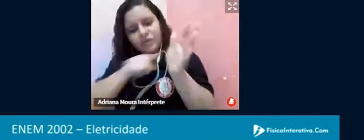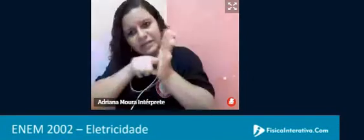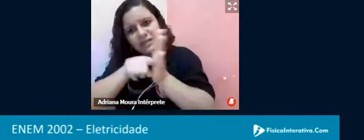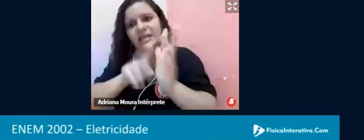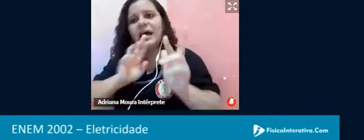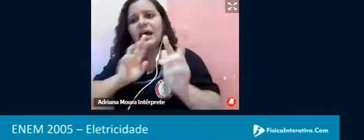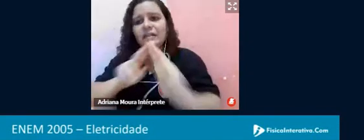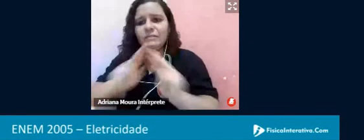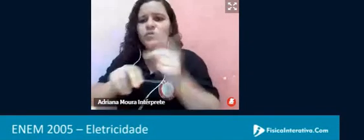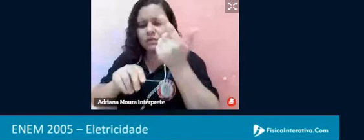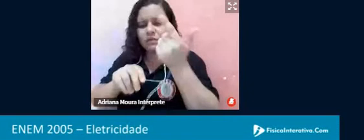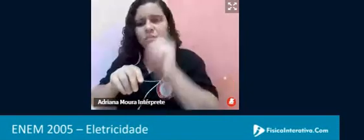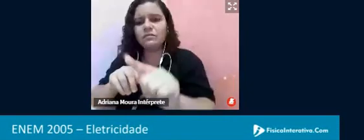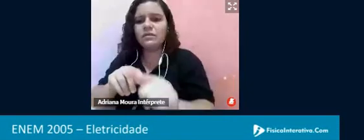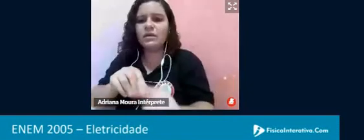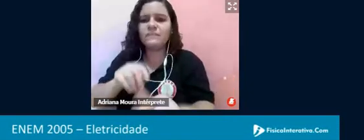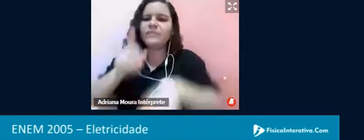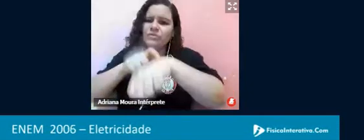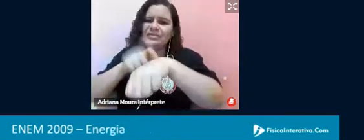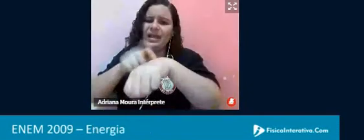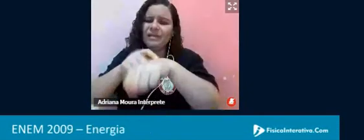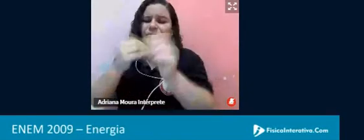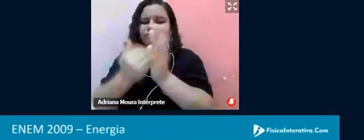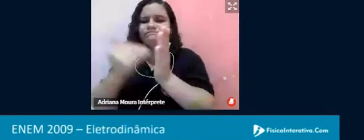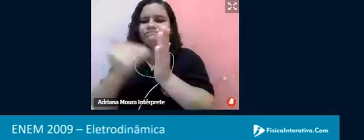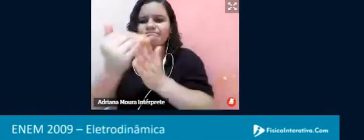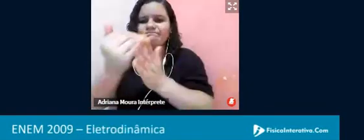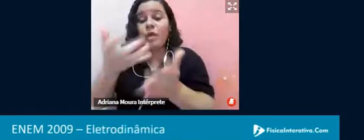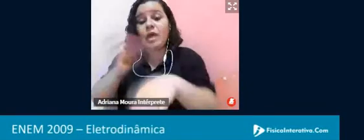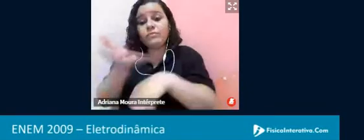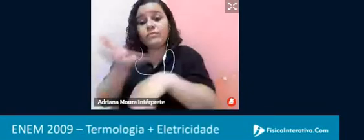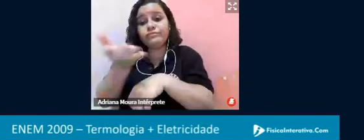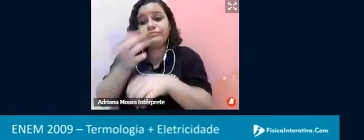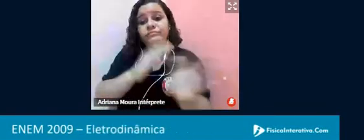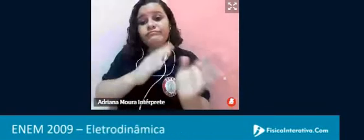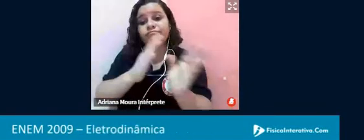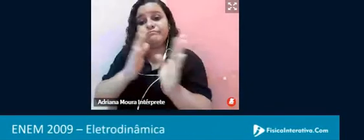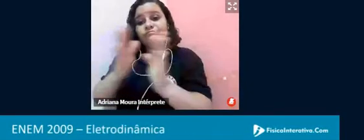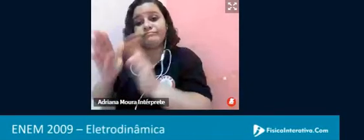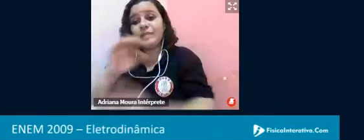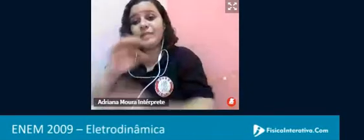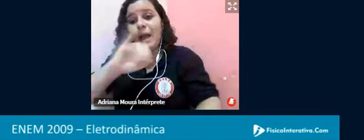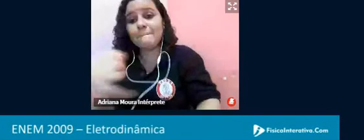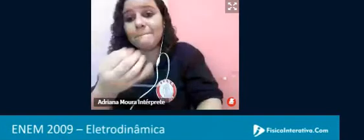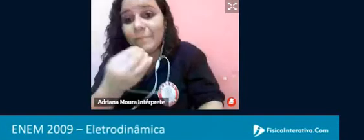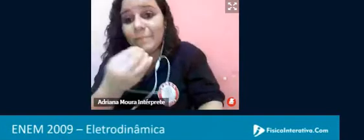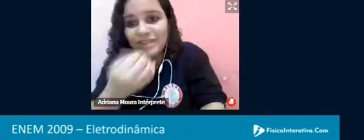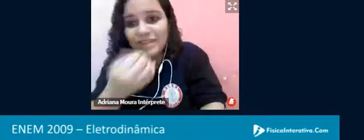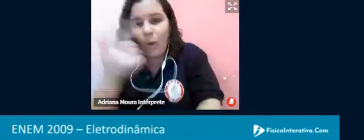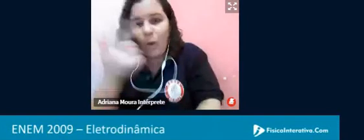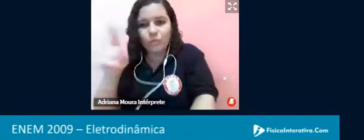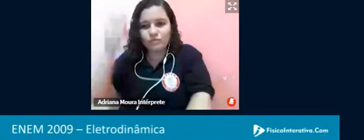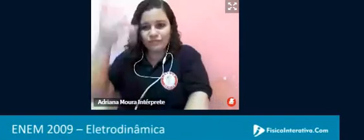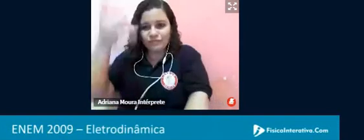Aqui vai avançando, por conta do tempo eu quero mostrar mais coisas, eu vou avançar aqui para os últimos anos. Você observa que o Enem